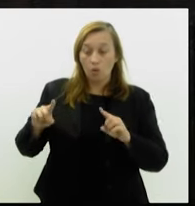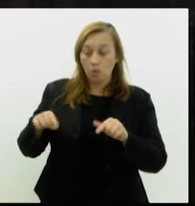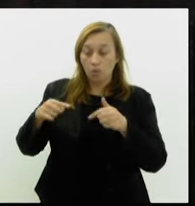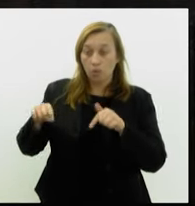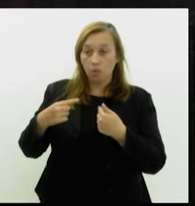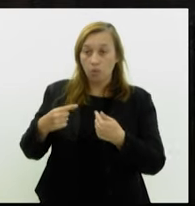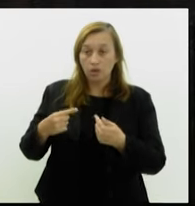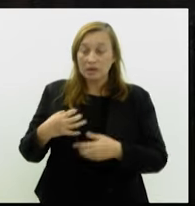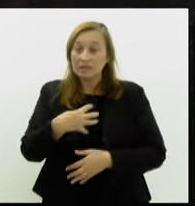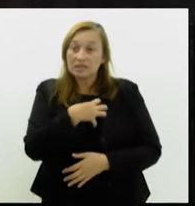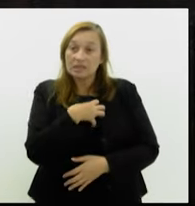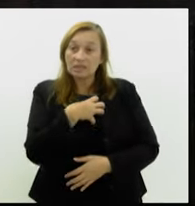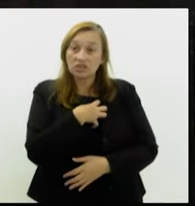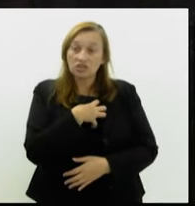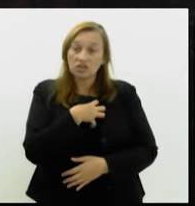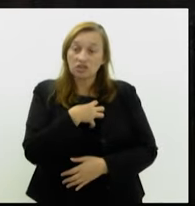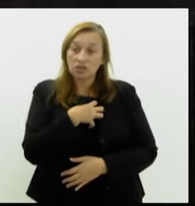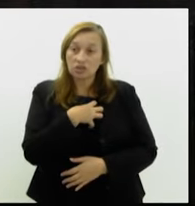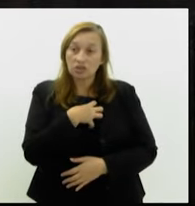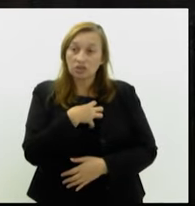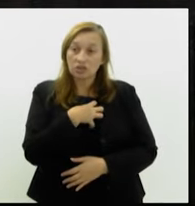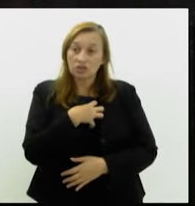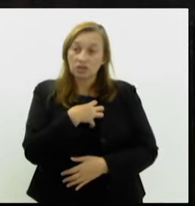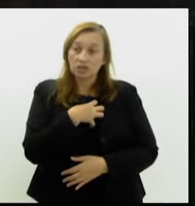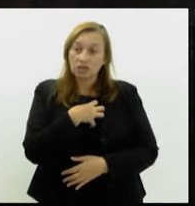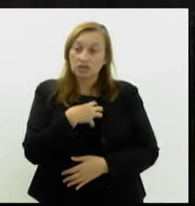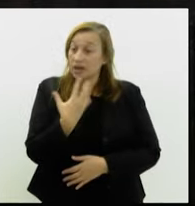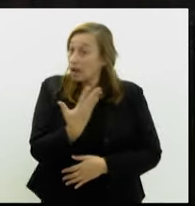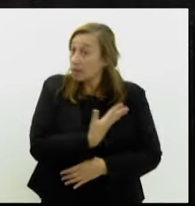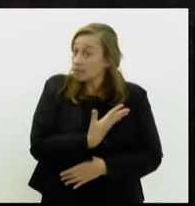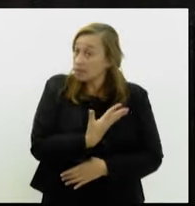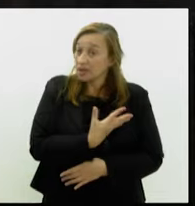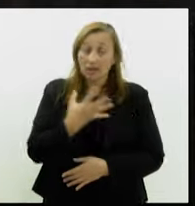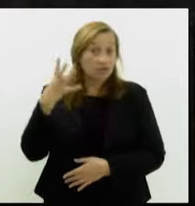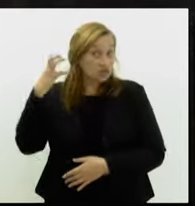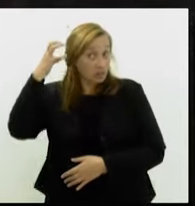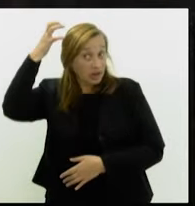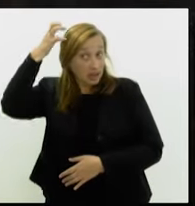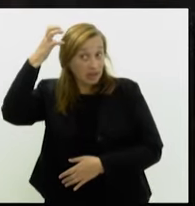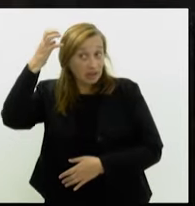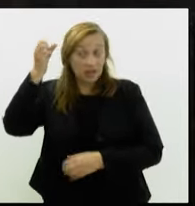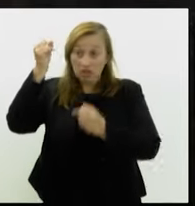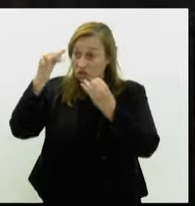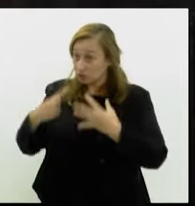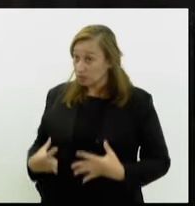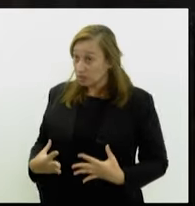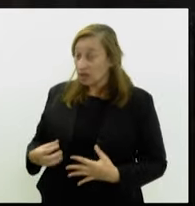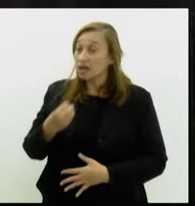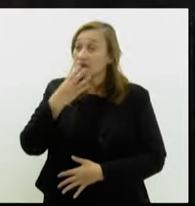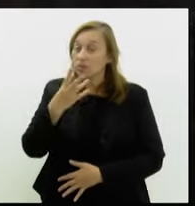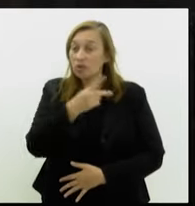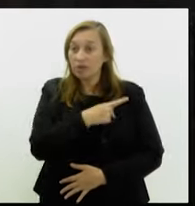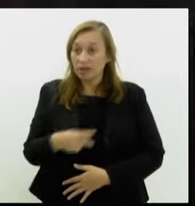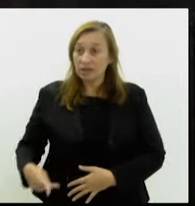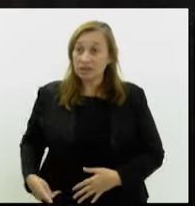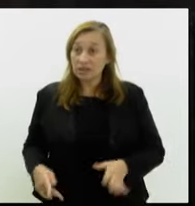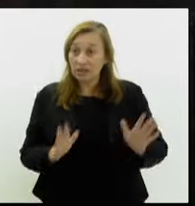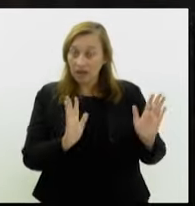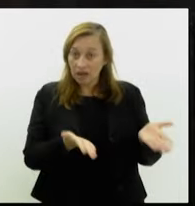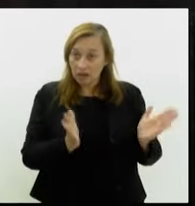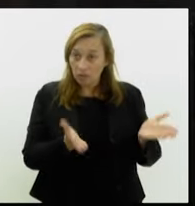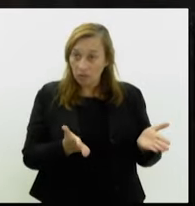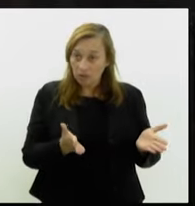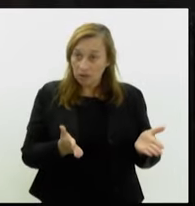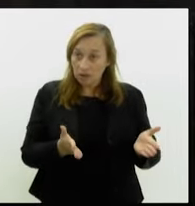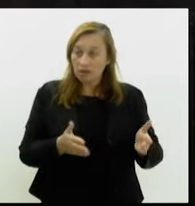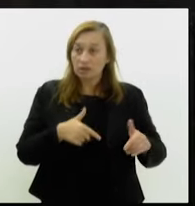o sentido de ser semente de Marielle Franco, de desfazer alguns equívocos, e que bom que a presidenta agora em exercício